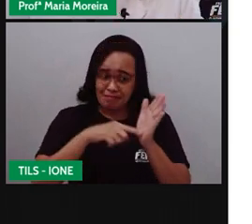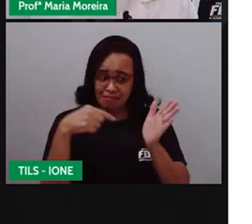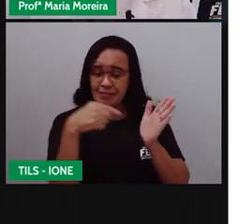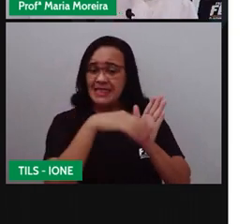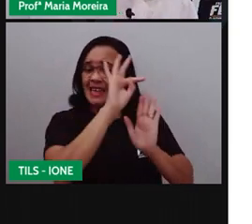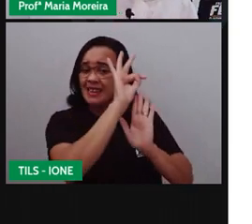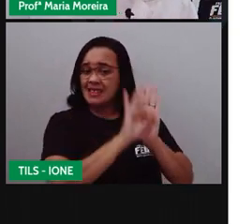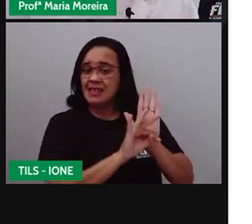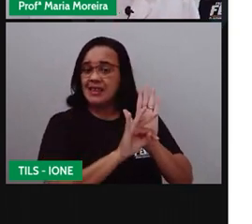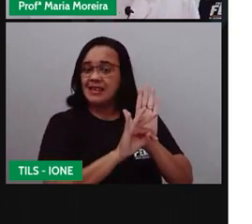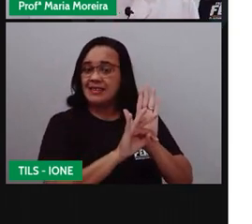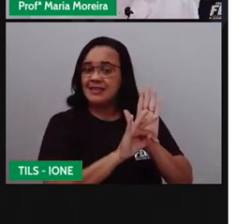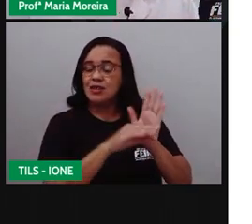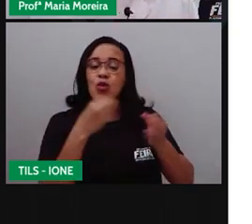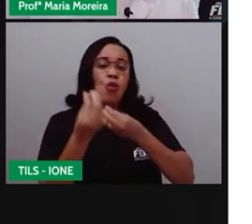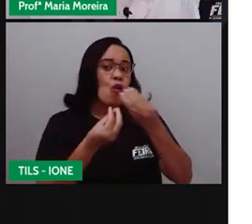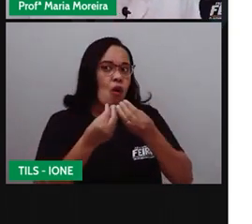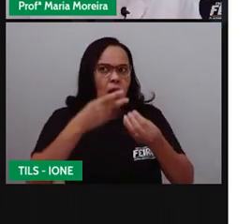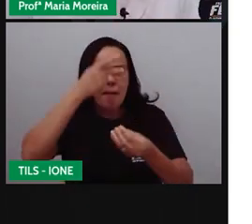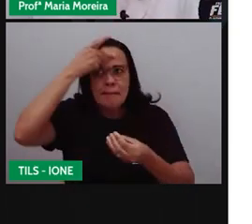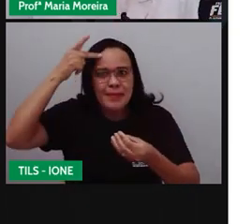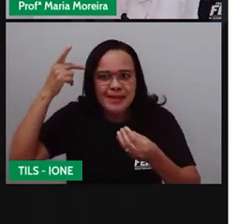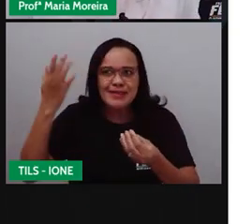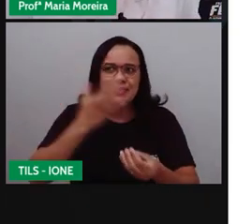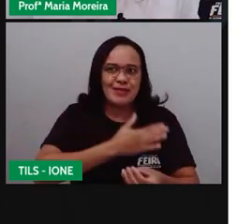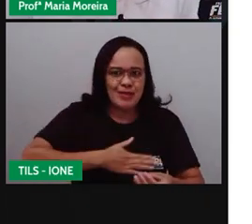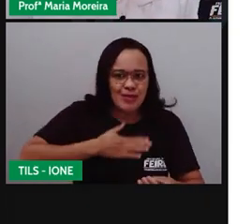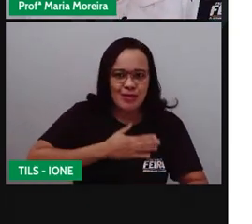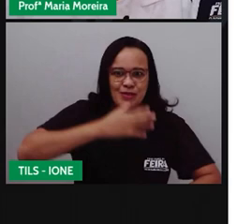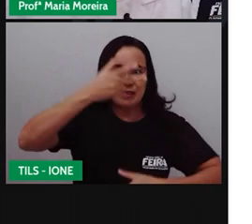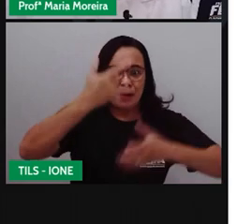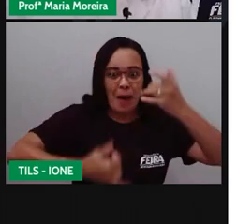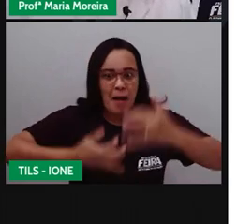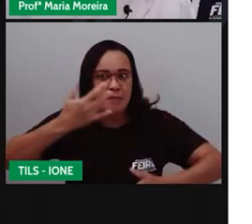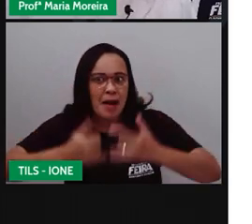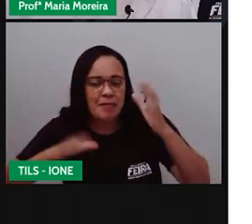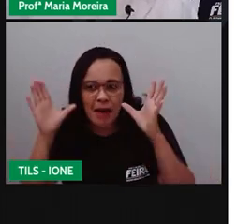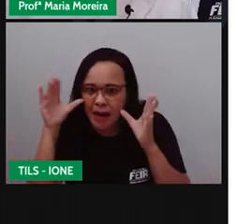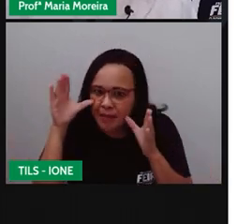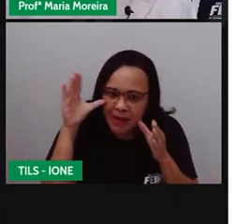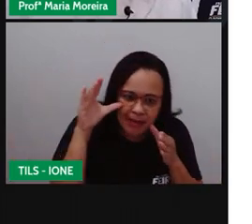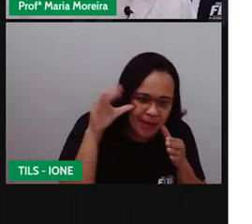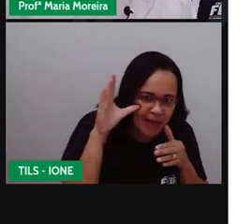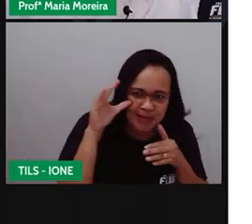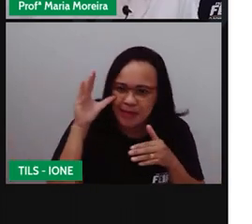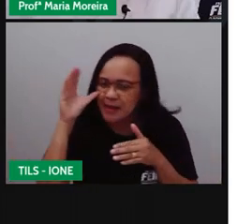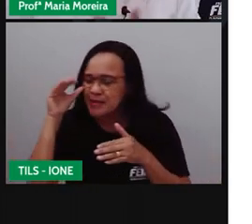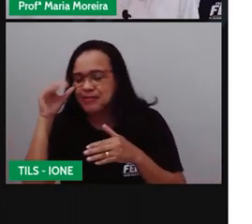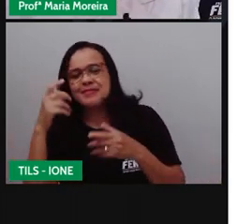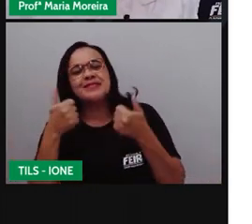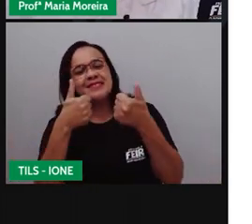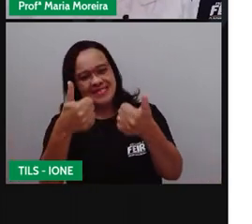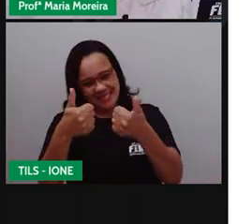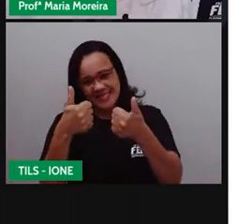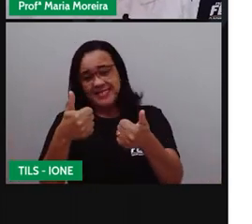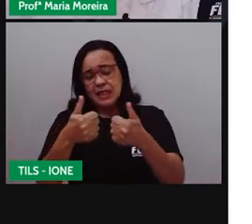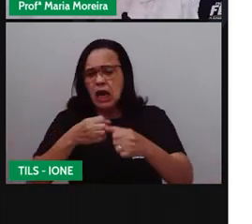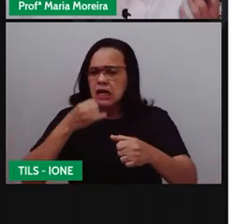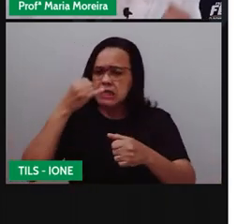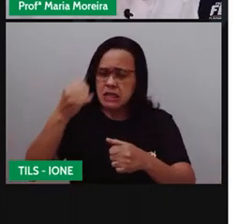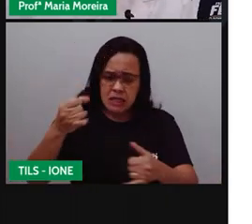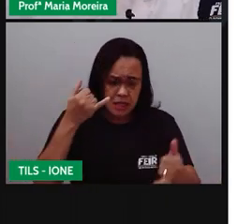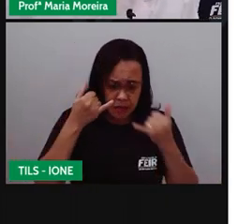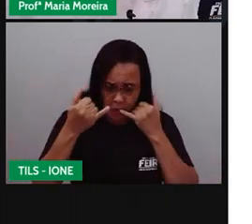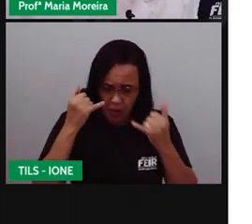precisa ser o quê? Atrativo. Eu preciso contar coisas que as pessoas queiram ler, certo? Então, se eu não tenho essas